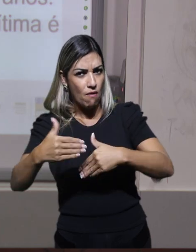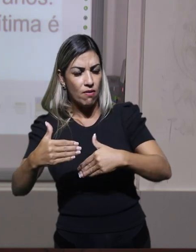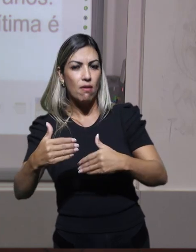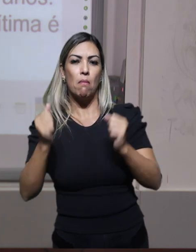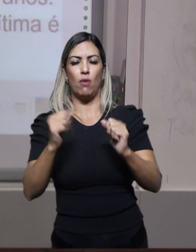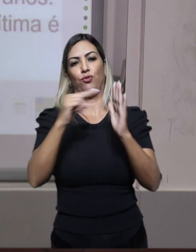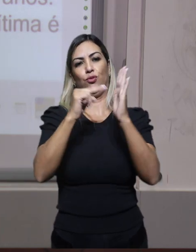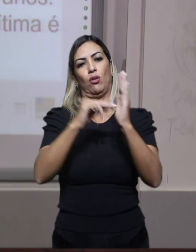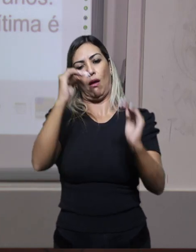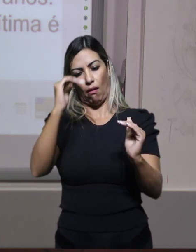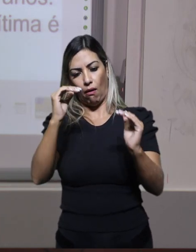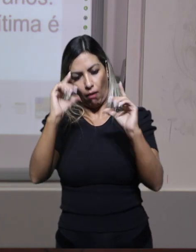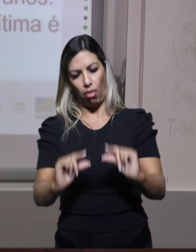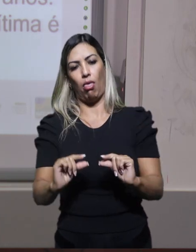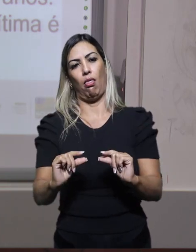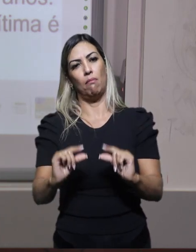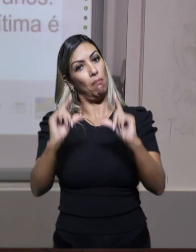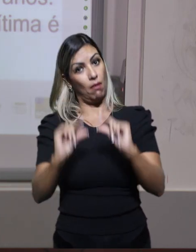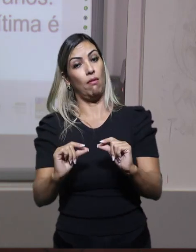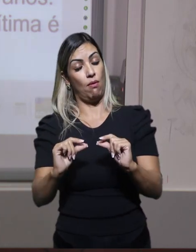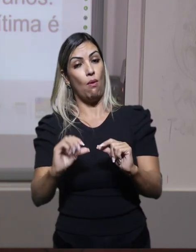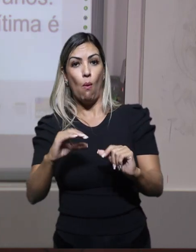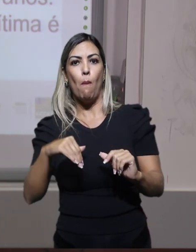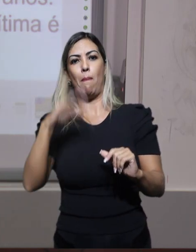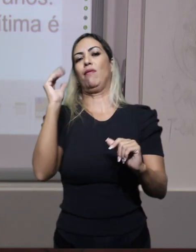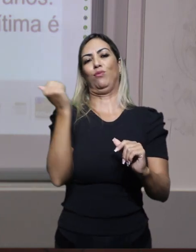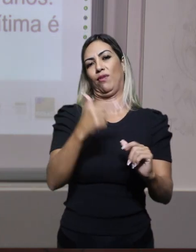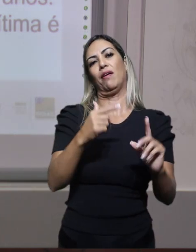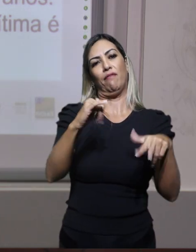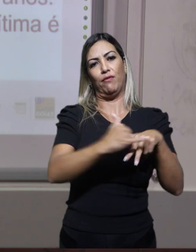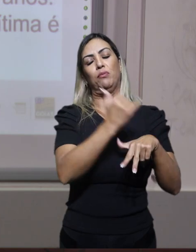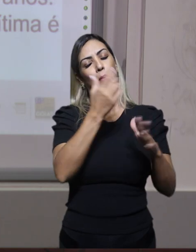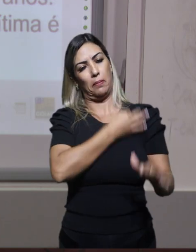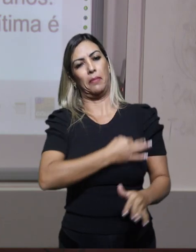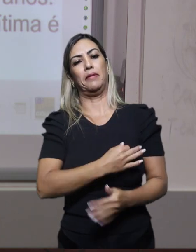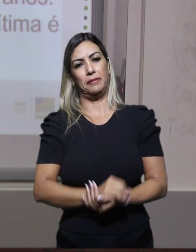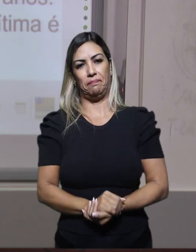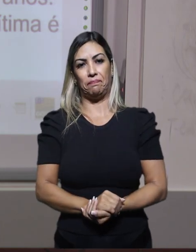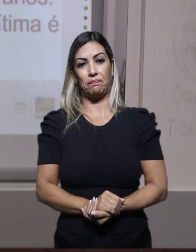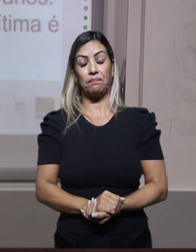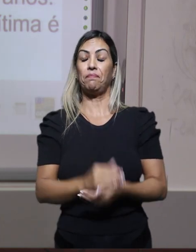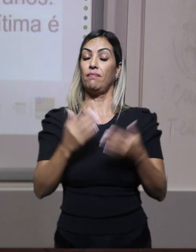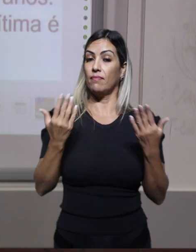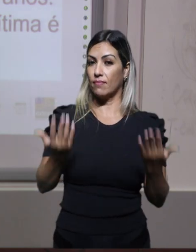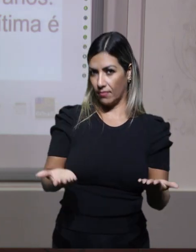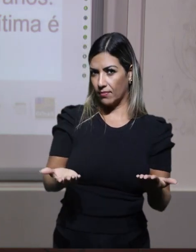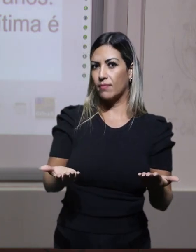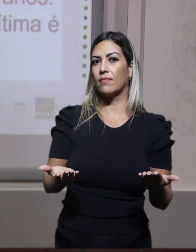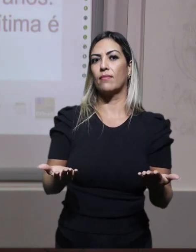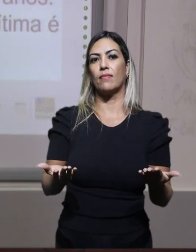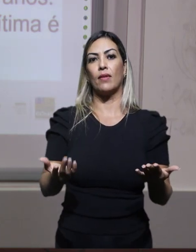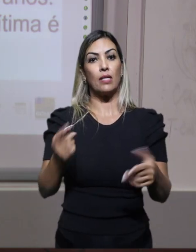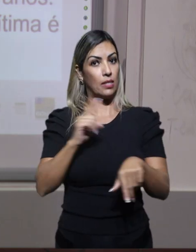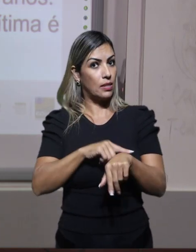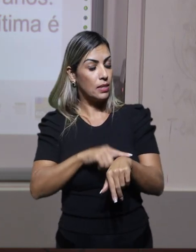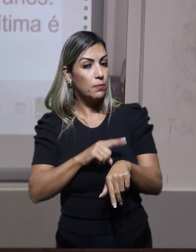dar uma nota menor ou a maior do que essa vítima merece. Então,